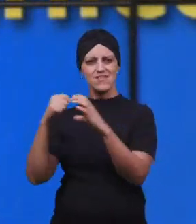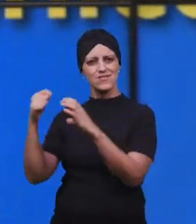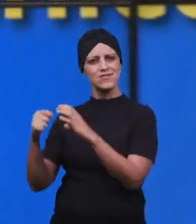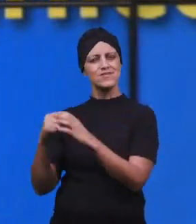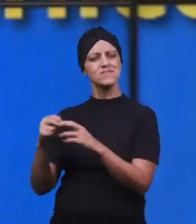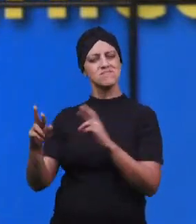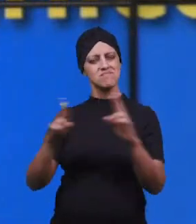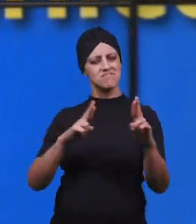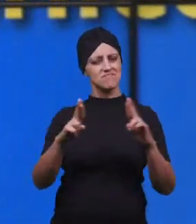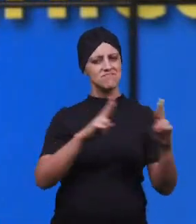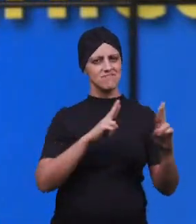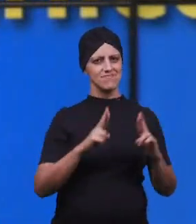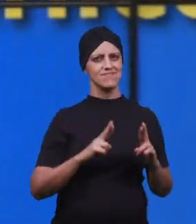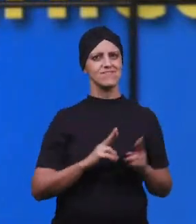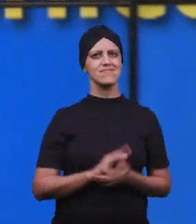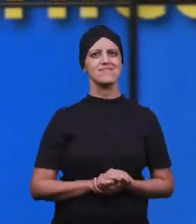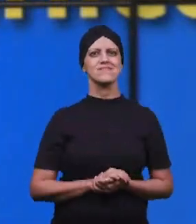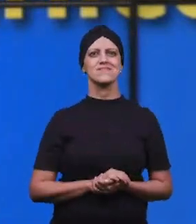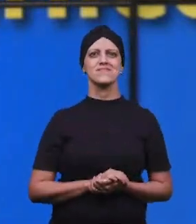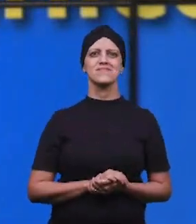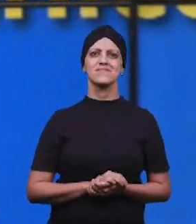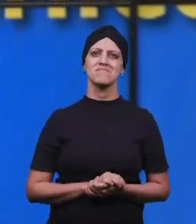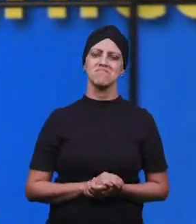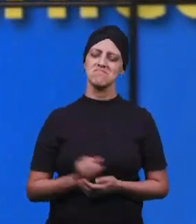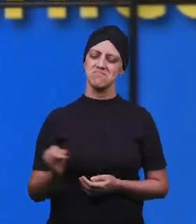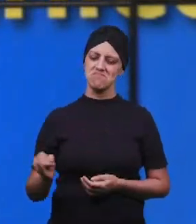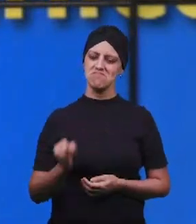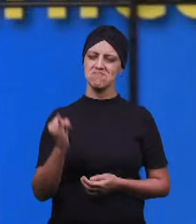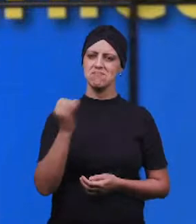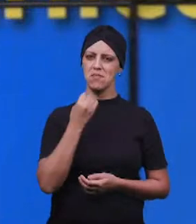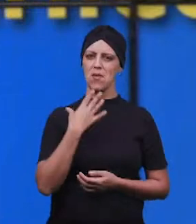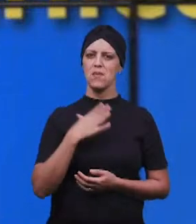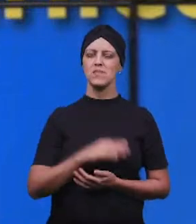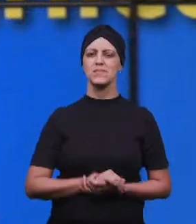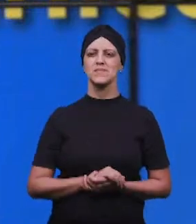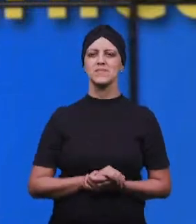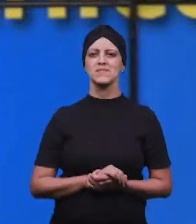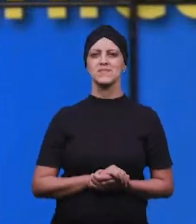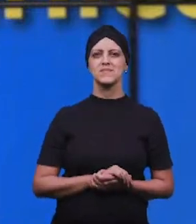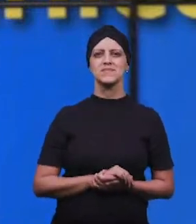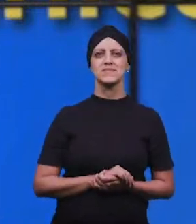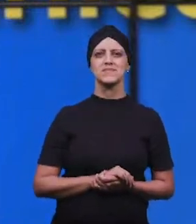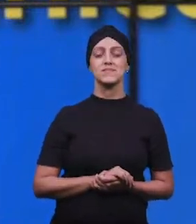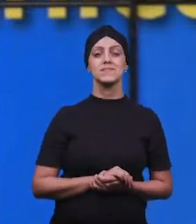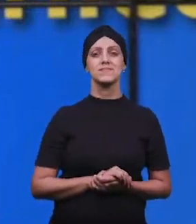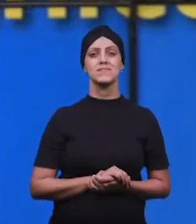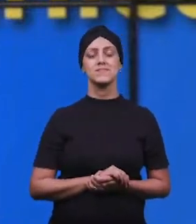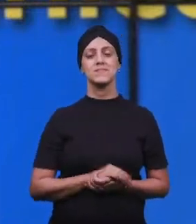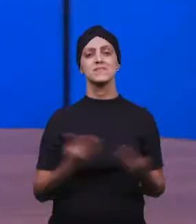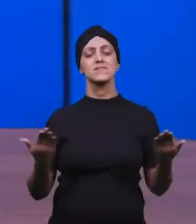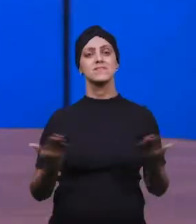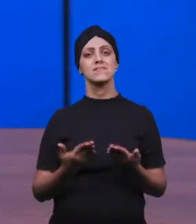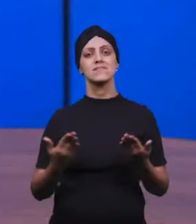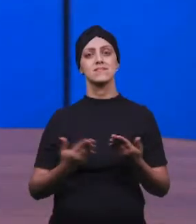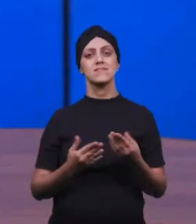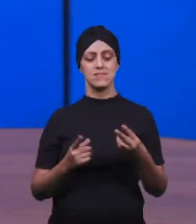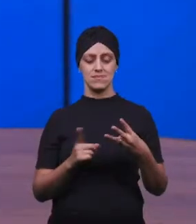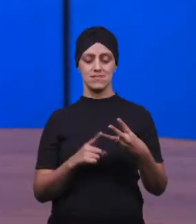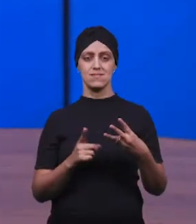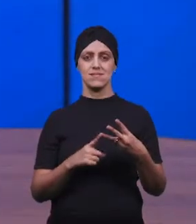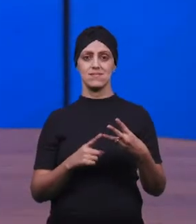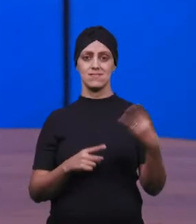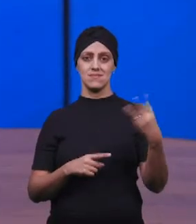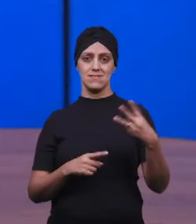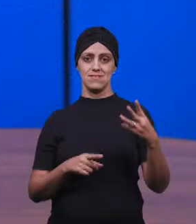de um dos aspectos, uma das letras, né? E isso é mais didático, é mais proveitoso para nós. Glória a Jesus. Amém, irmãos?